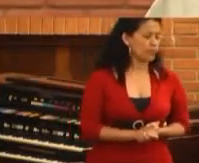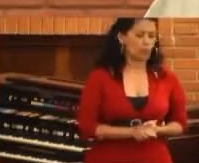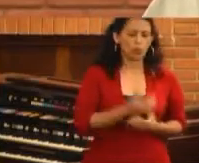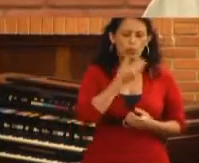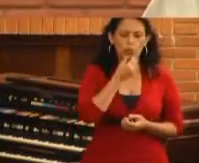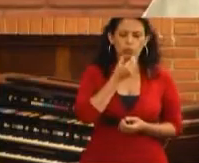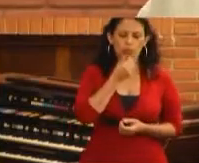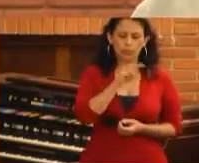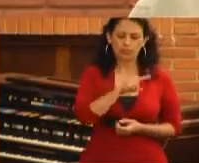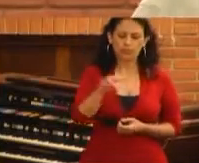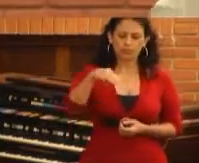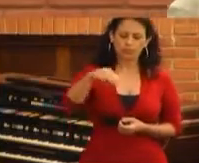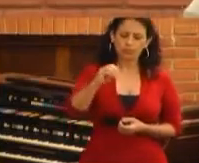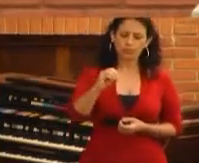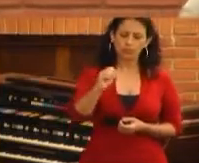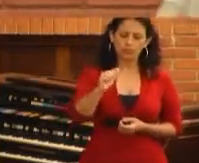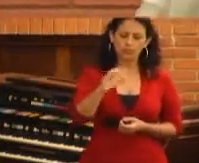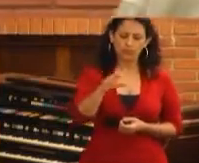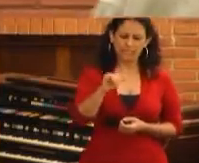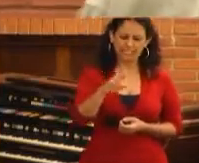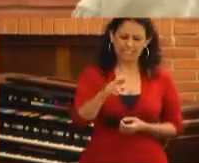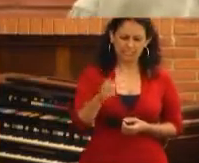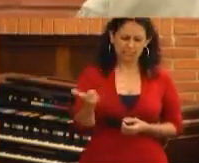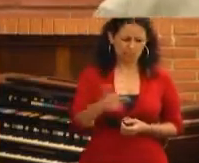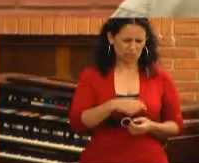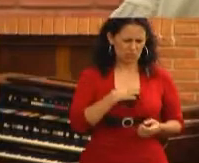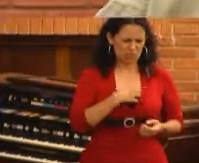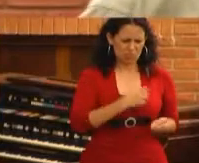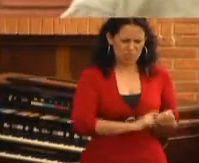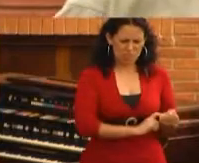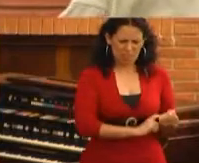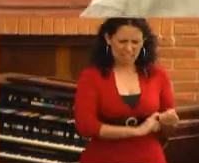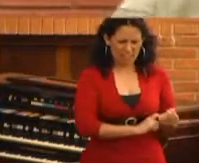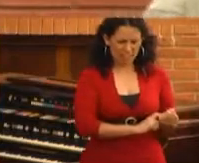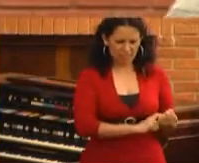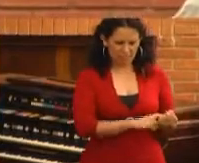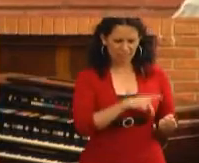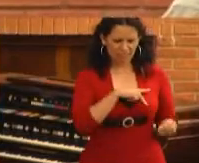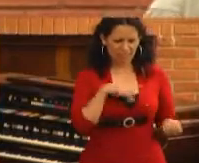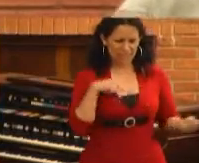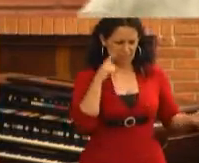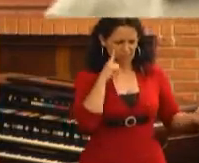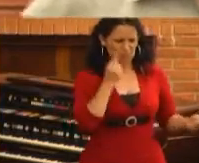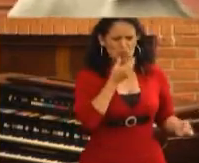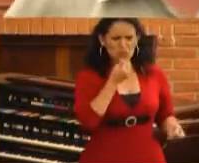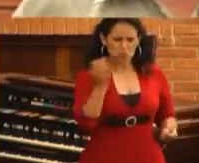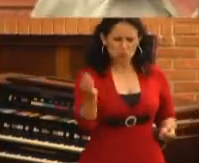chegou aqui, brabo que só cachorro de japonês.